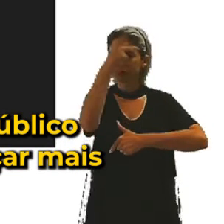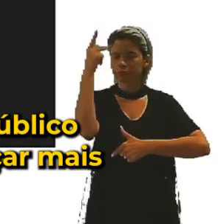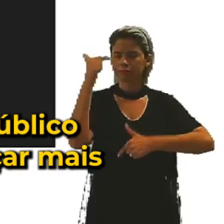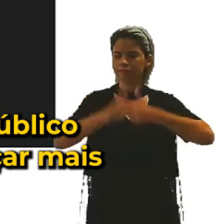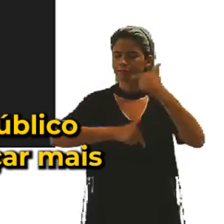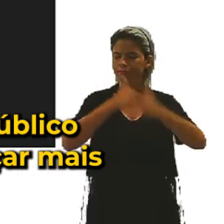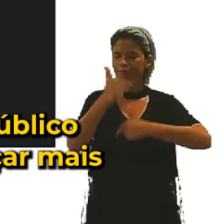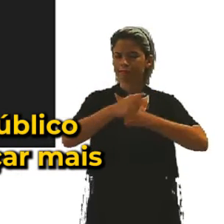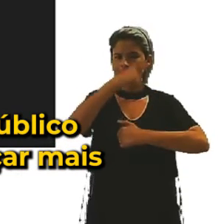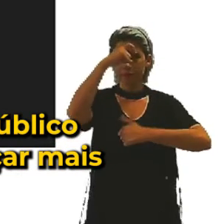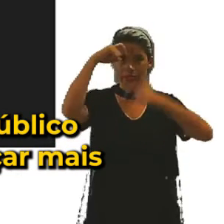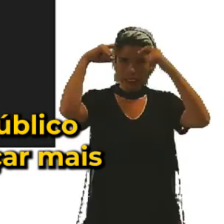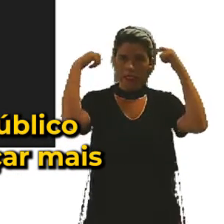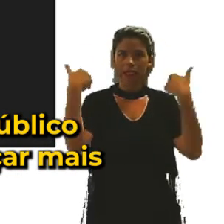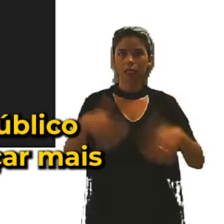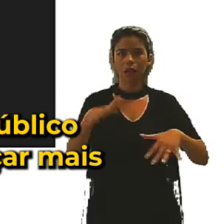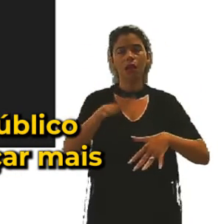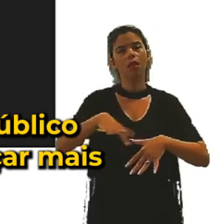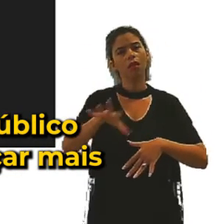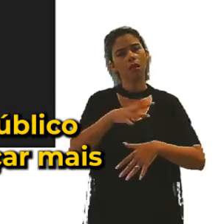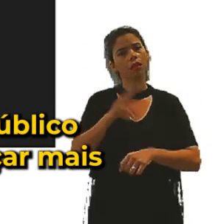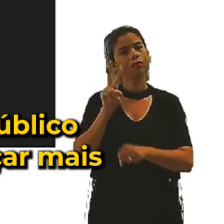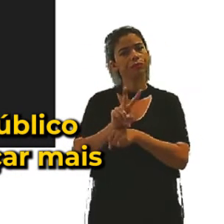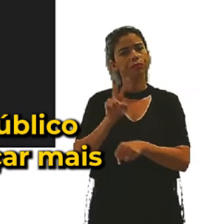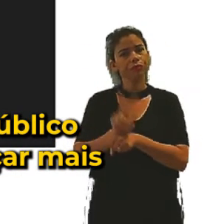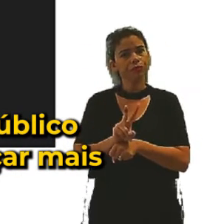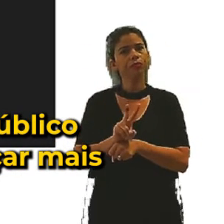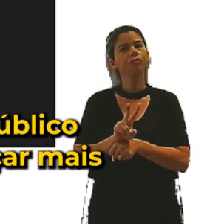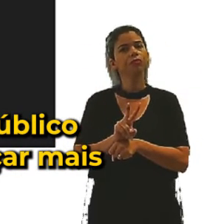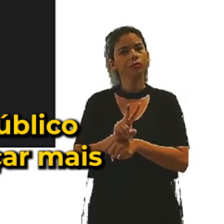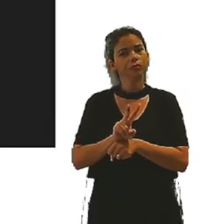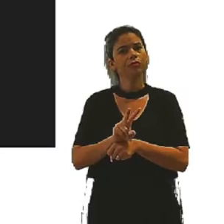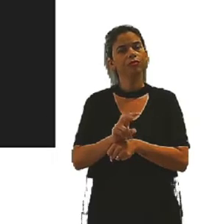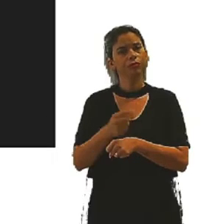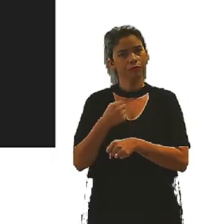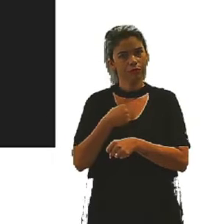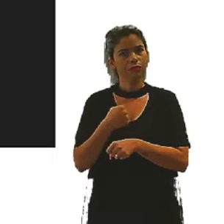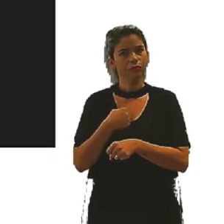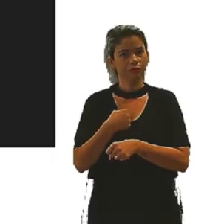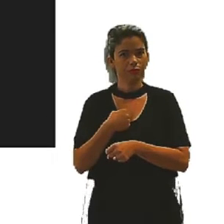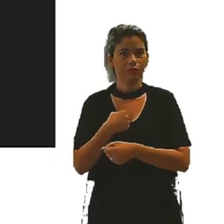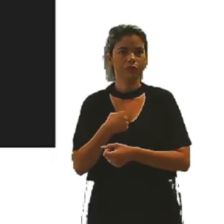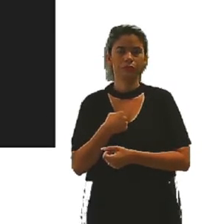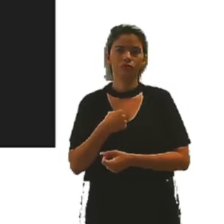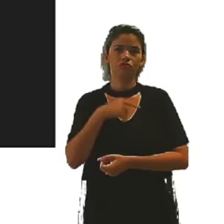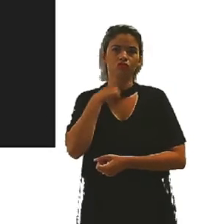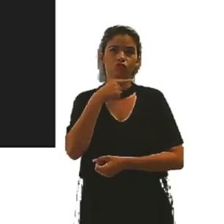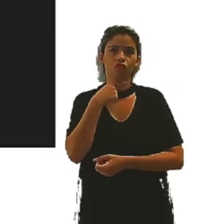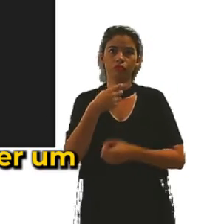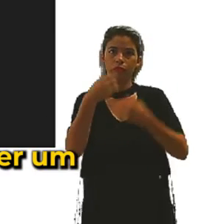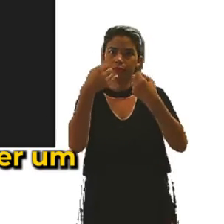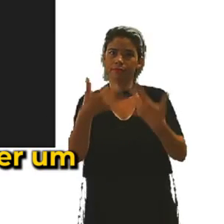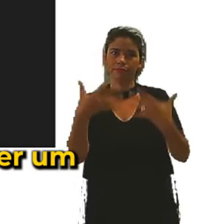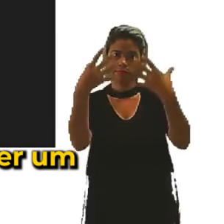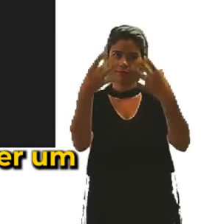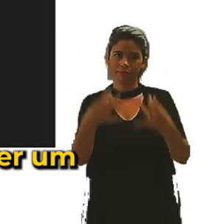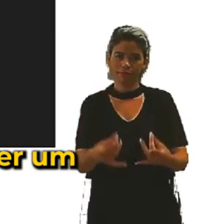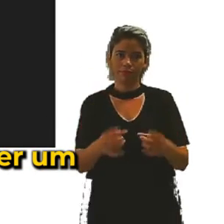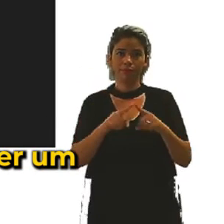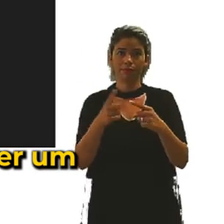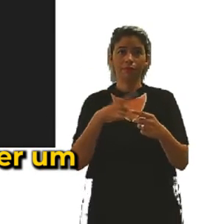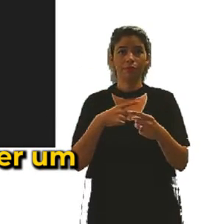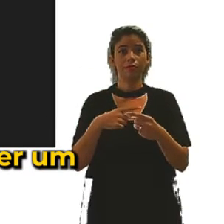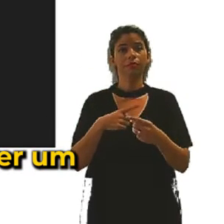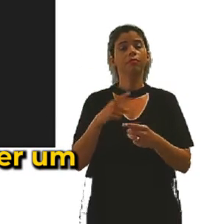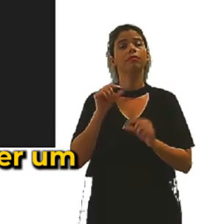Ministério Público e atores da rede de proteção, que eu vou avançar aqui mais um pouco, porque esse aqui não vai dar para eu mostrar. Nós temos nos 3